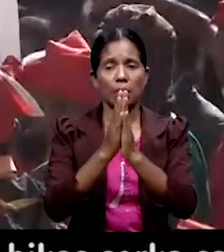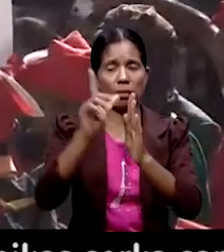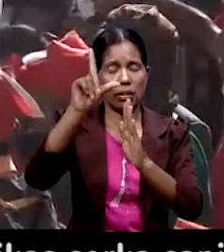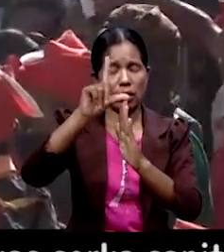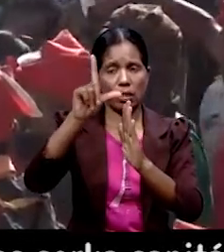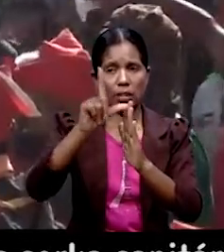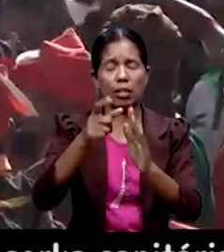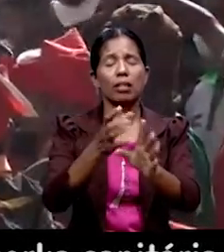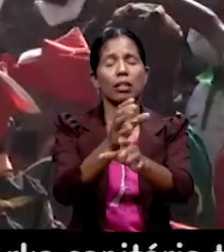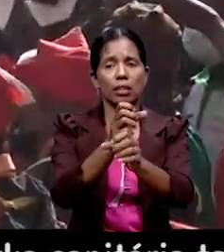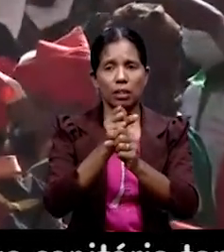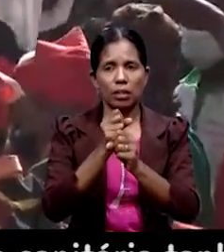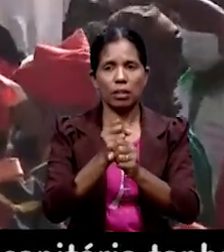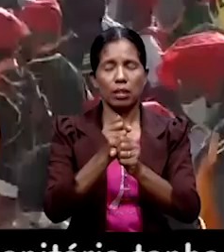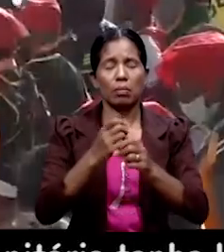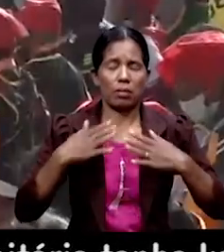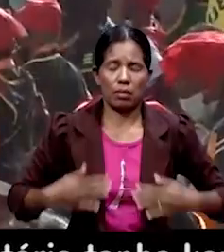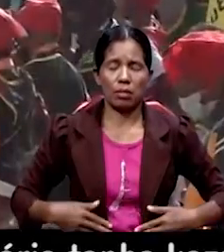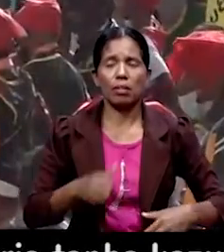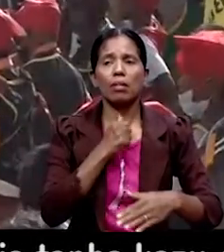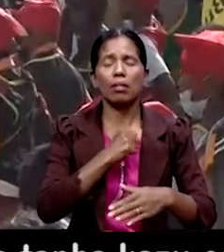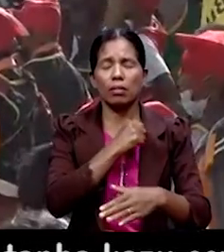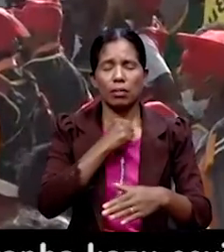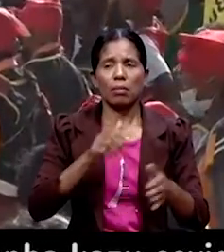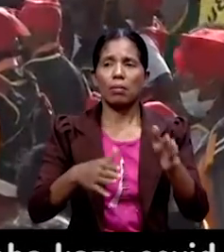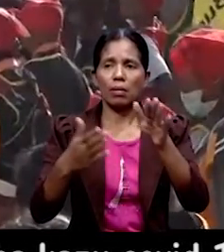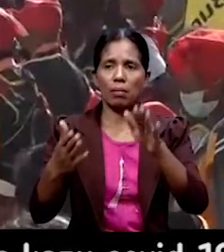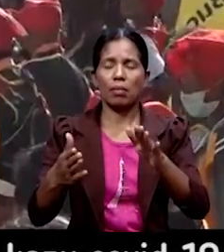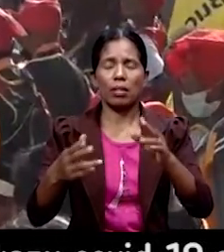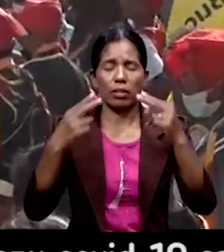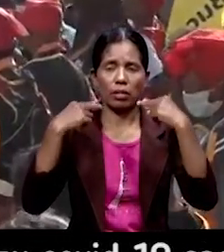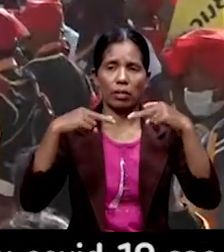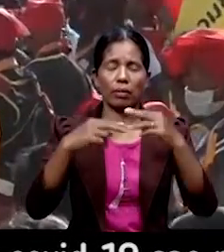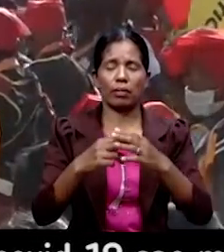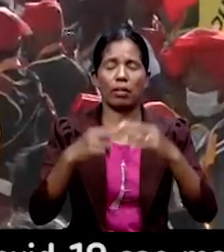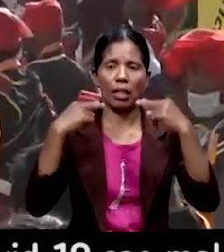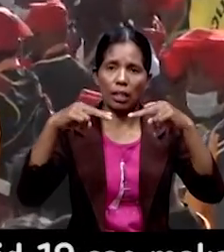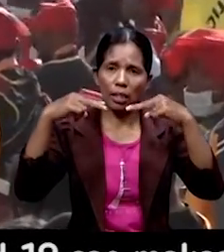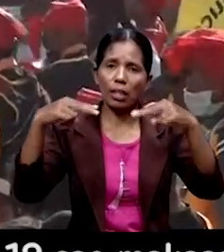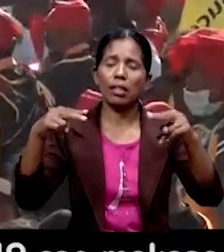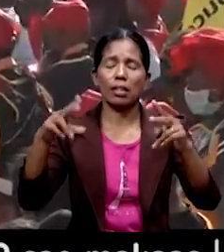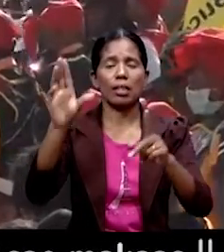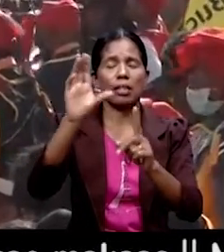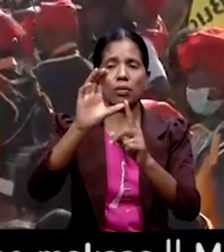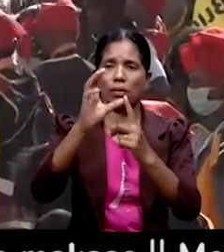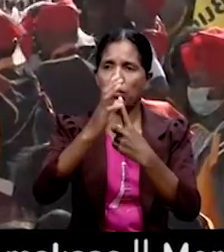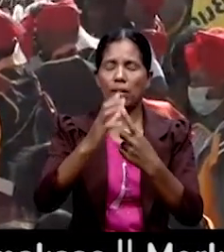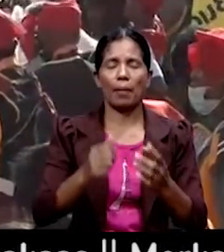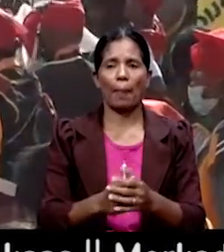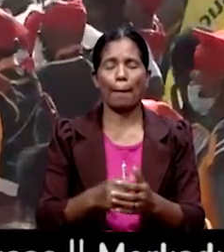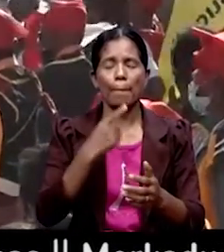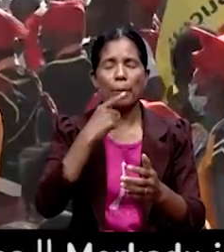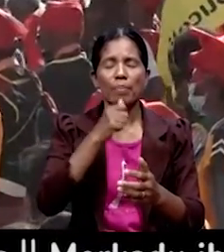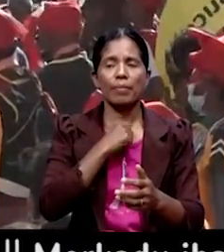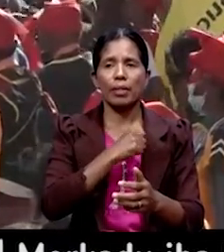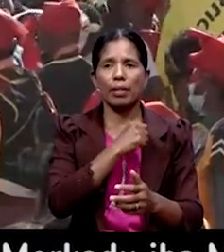Dom Basilio Nian, ho poesia nolia haleric macasaenian. Arcebispo Metropolitana Dili, Dom